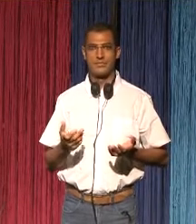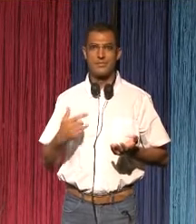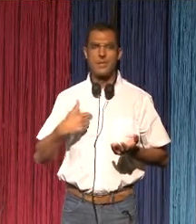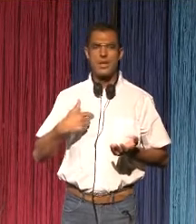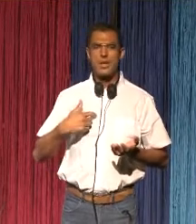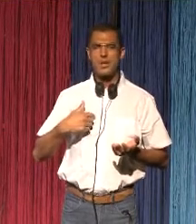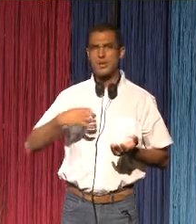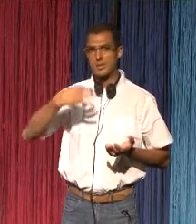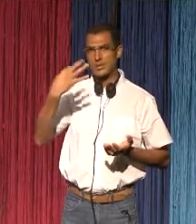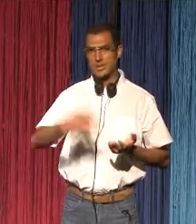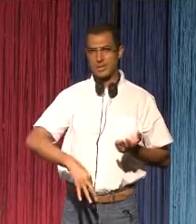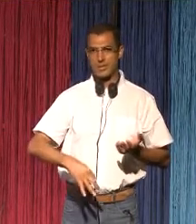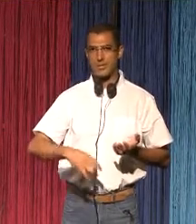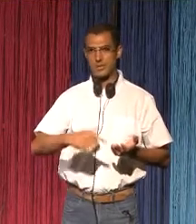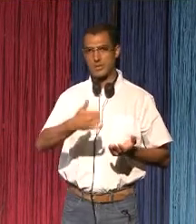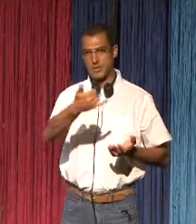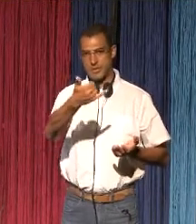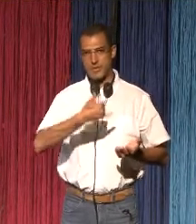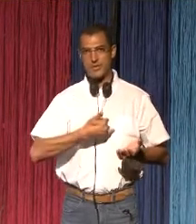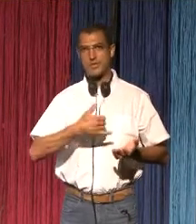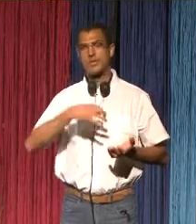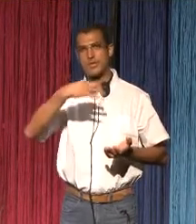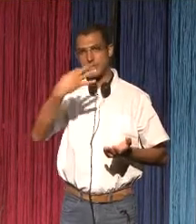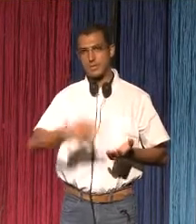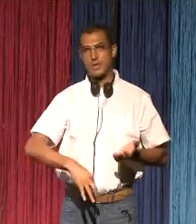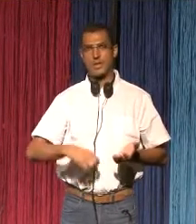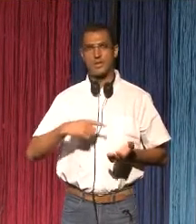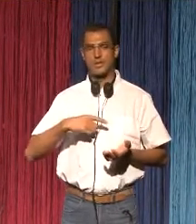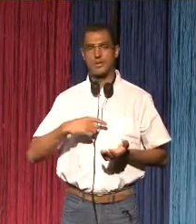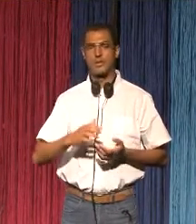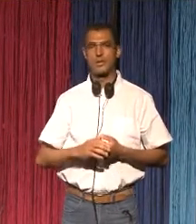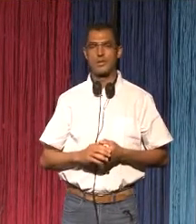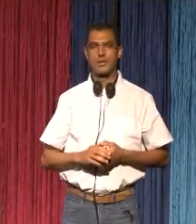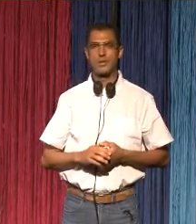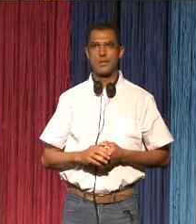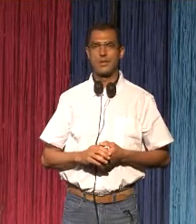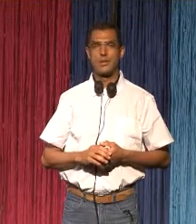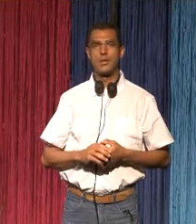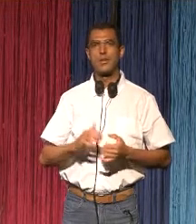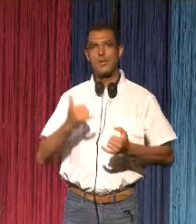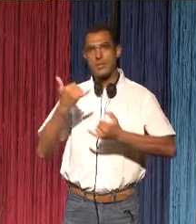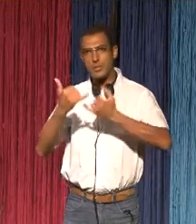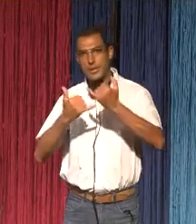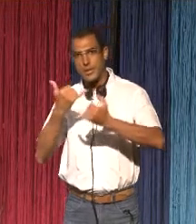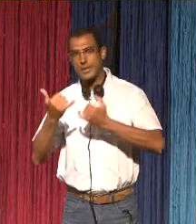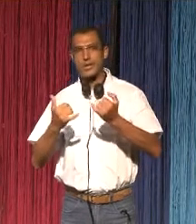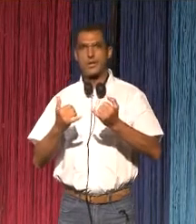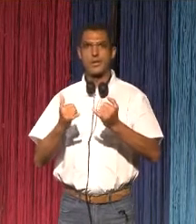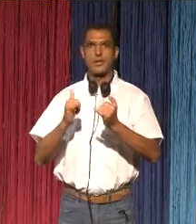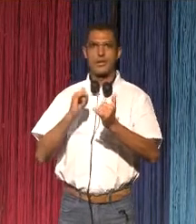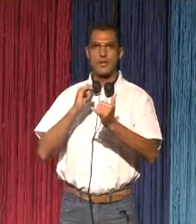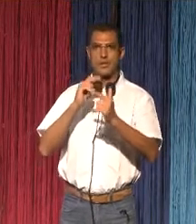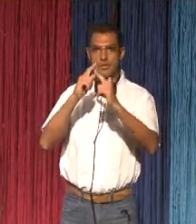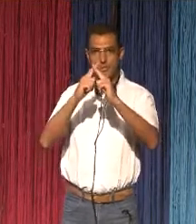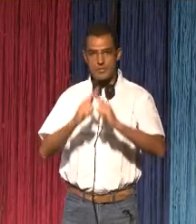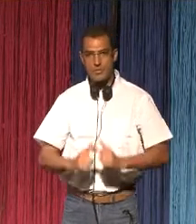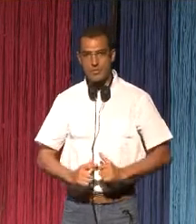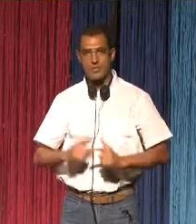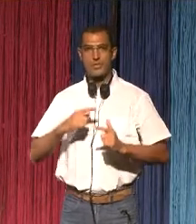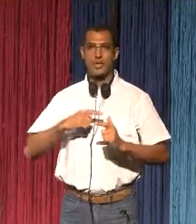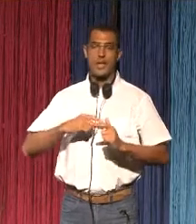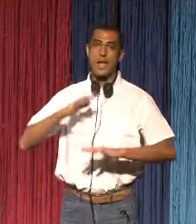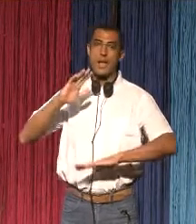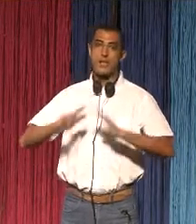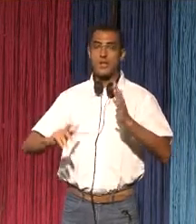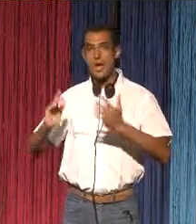Eu concordo com essa crítica. Eu acho que essa crítica de que os jogos podem tirar